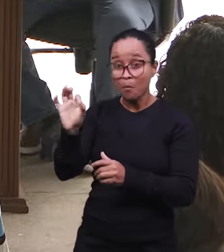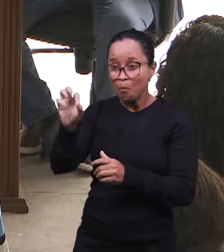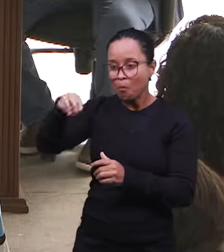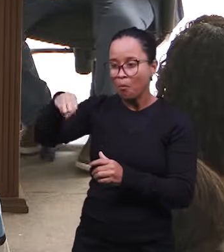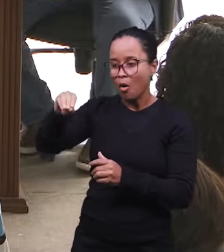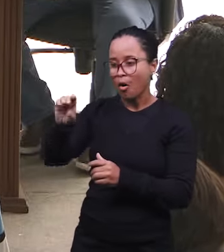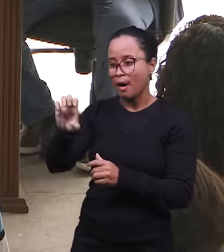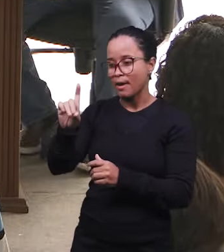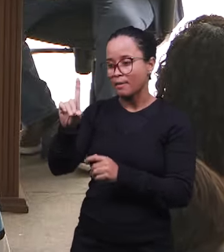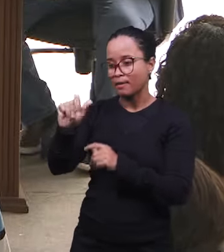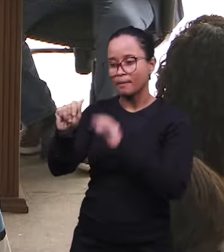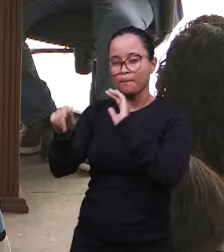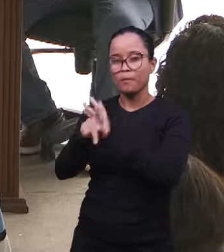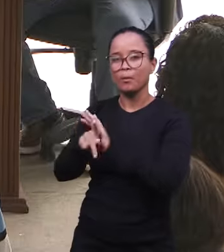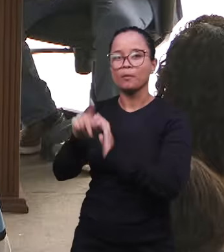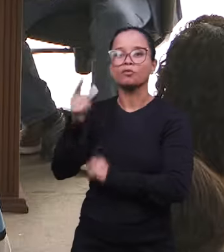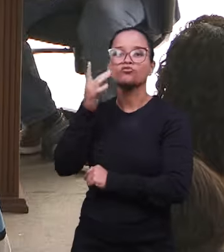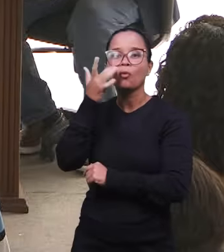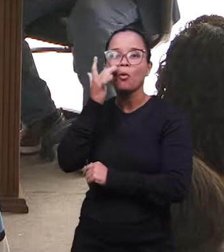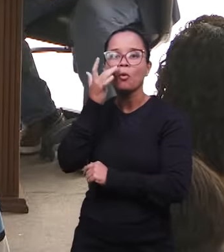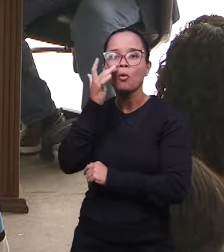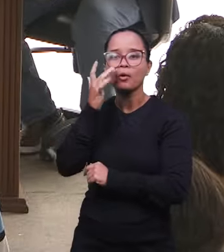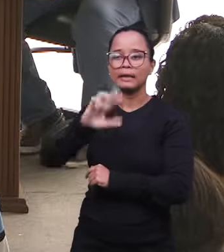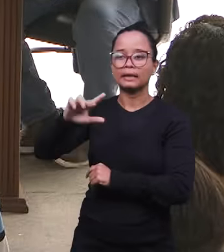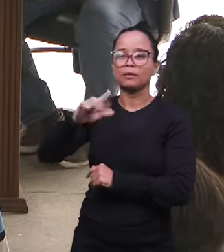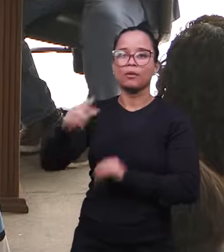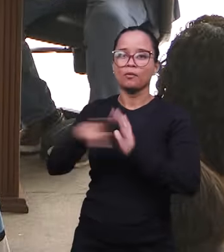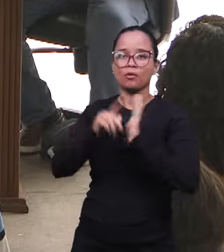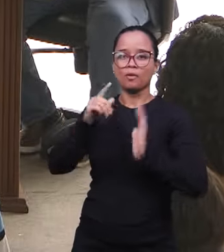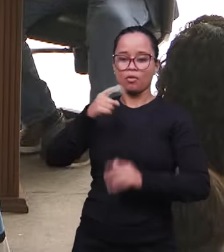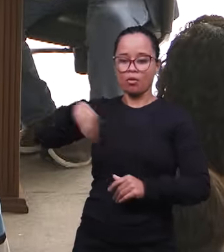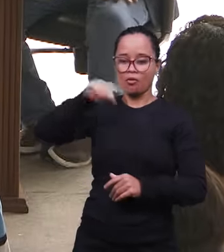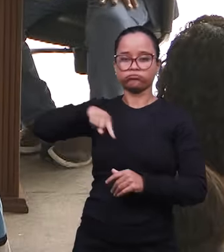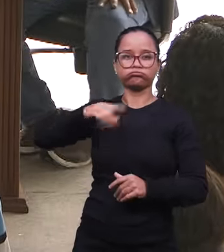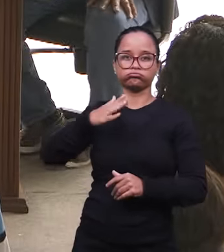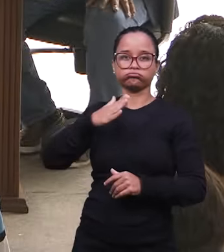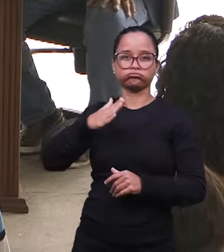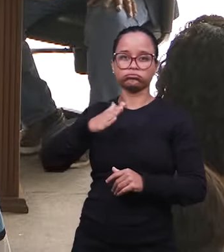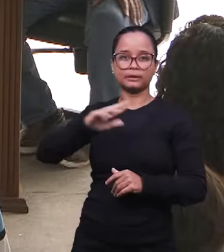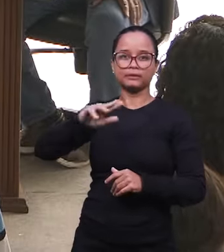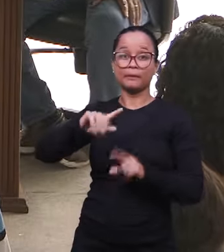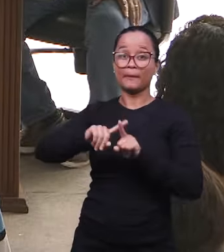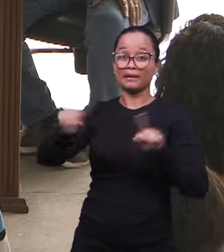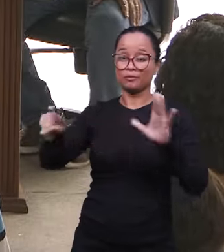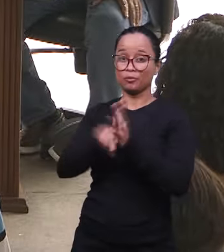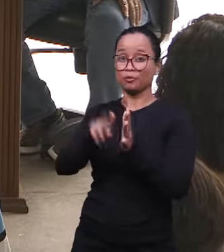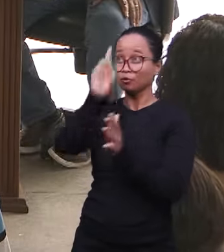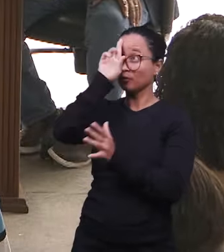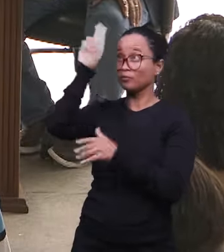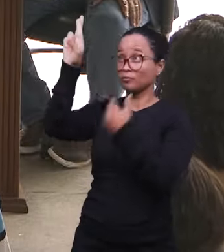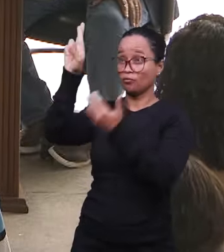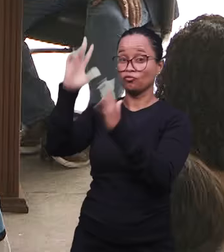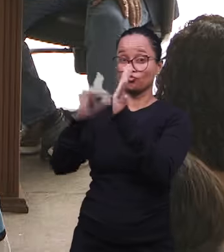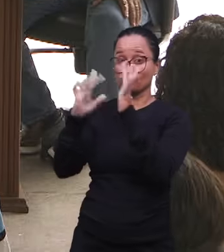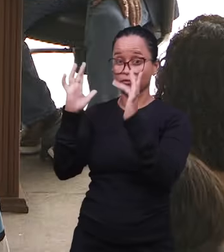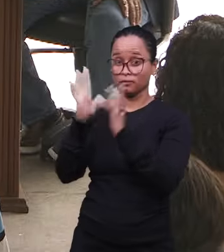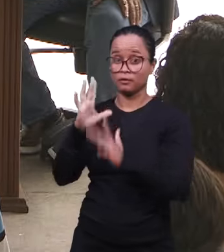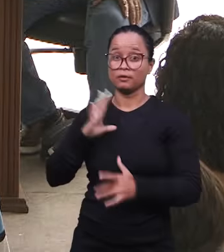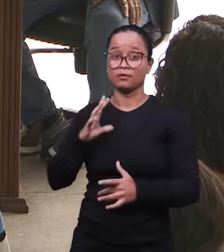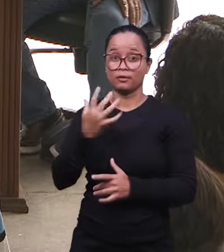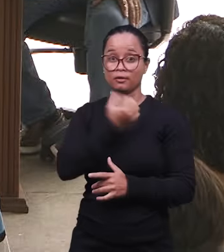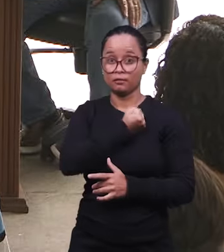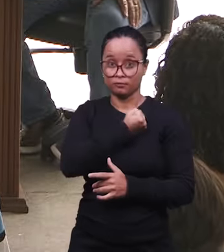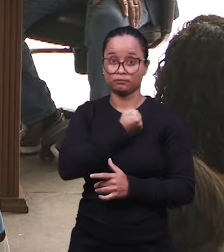é nossa, mas que nos pertence, que é o Senhor Jesus, que é o nosso Senhor e nosso Salvador.